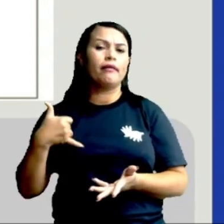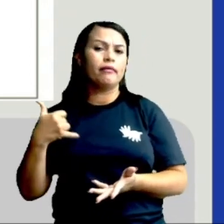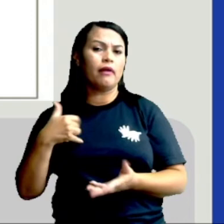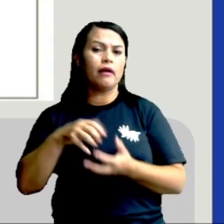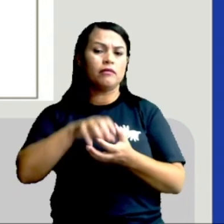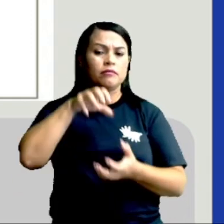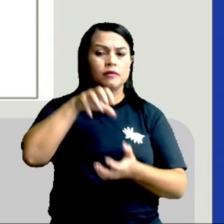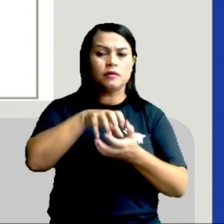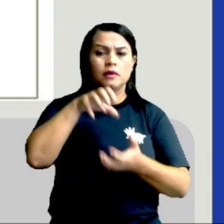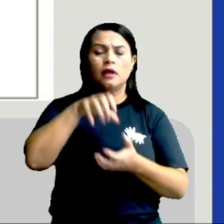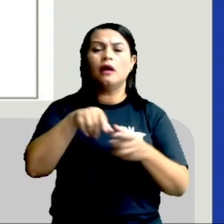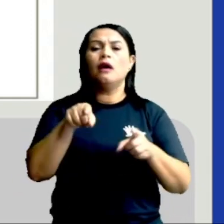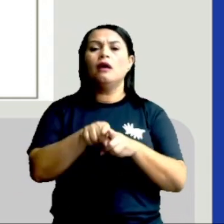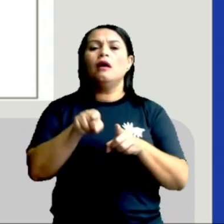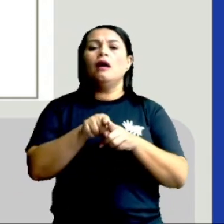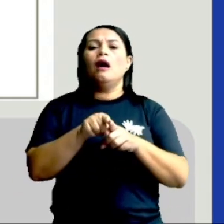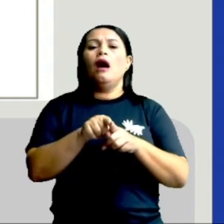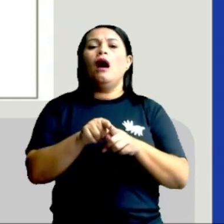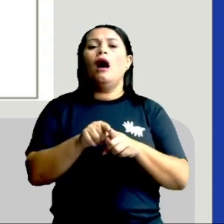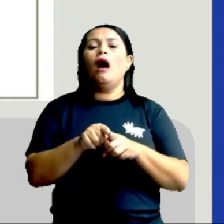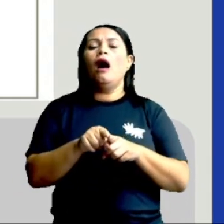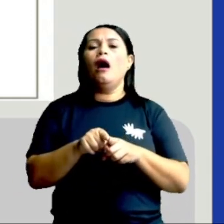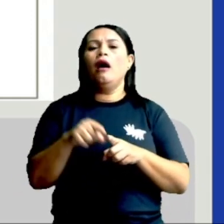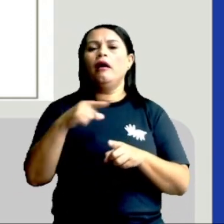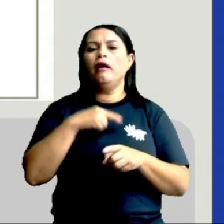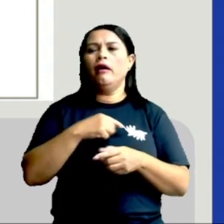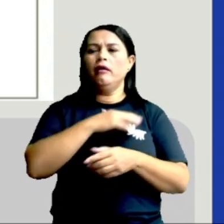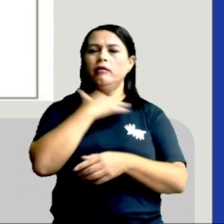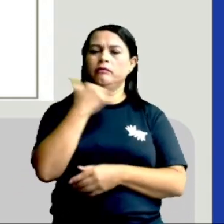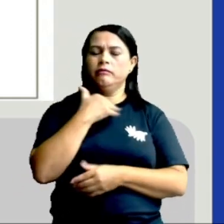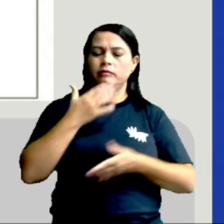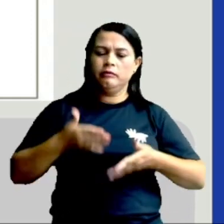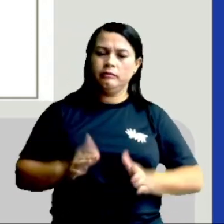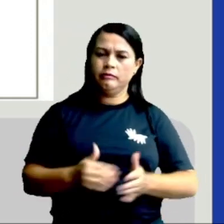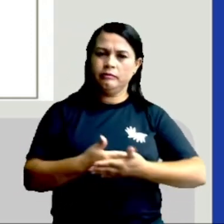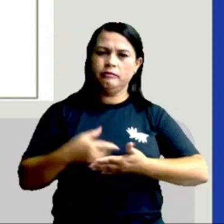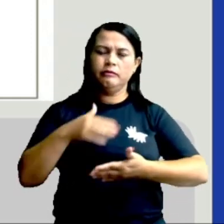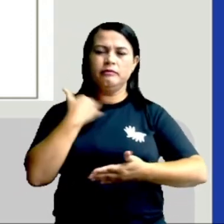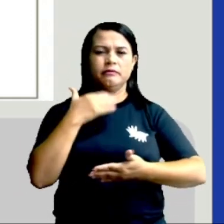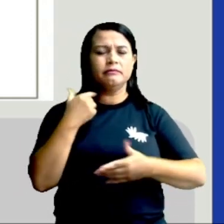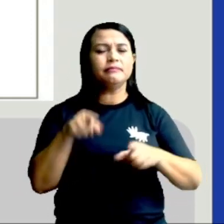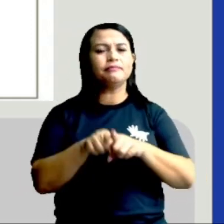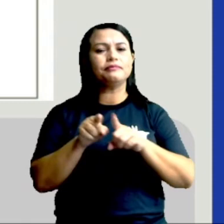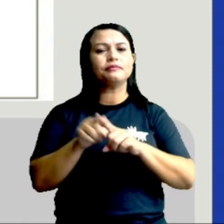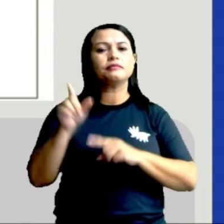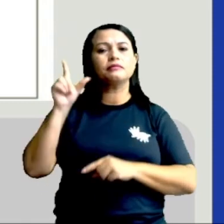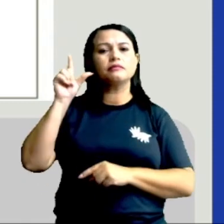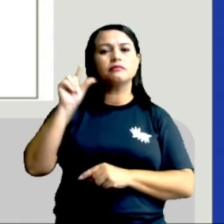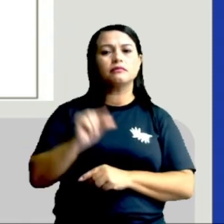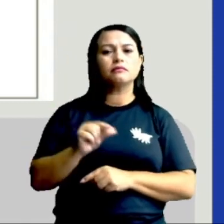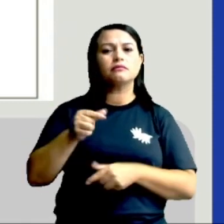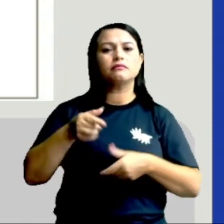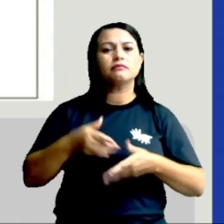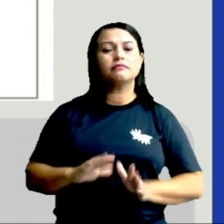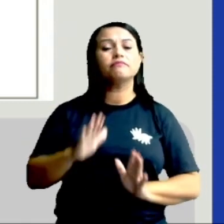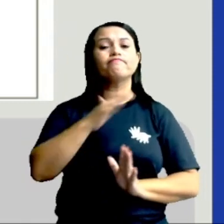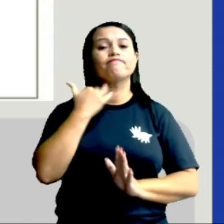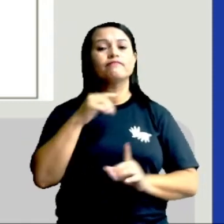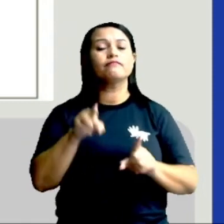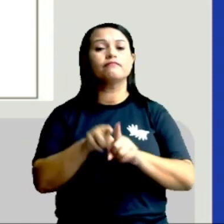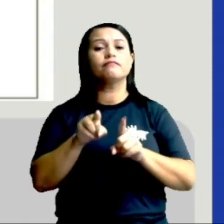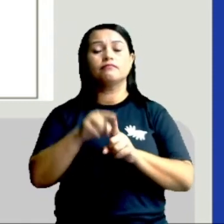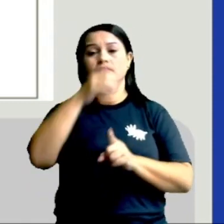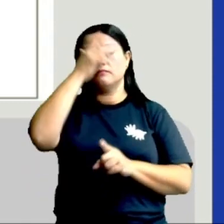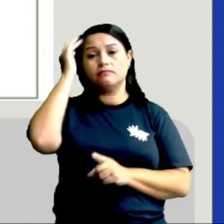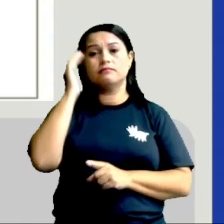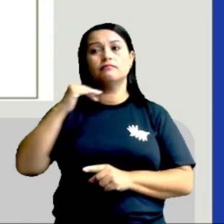população, o aumento da taxa de mortalidade, a diminuição da taxa de natalidade, a diminuição